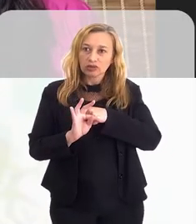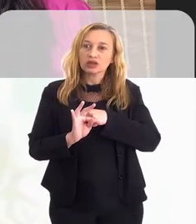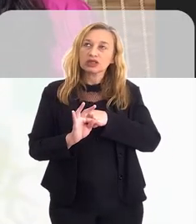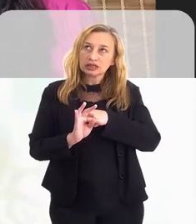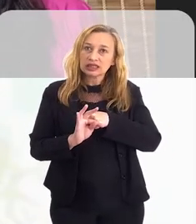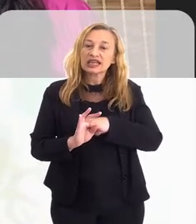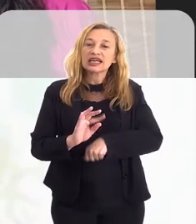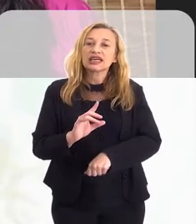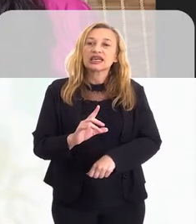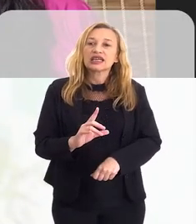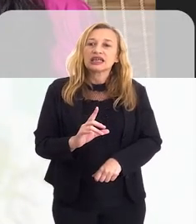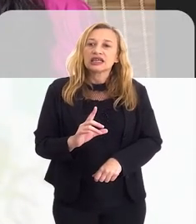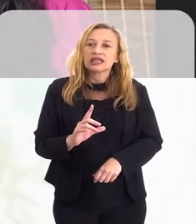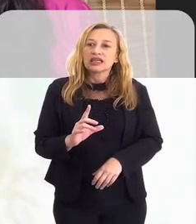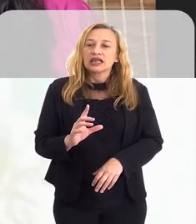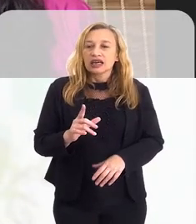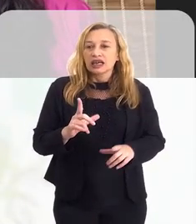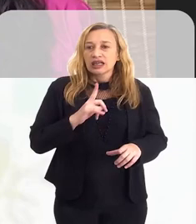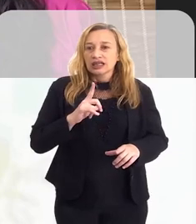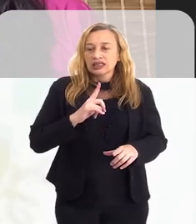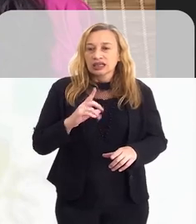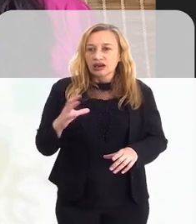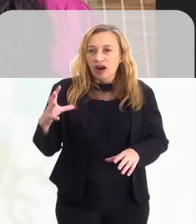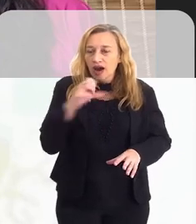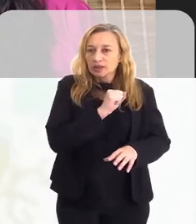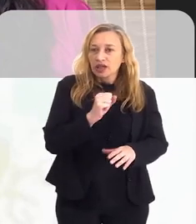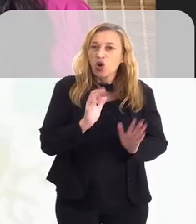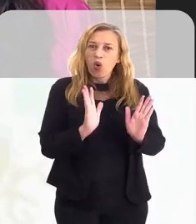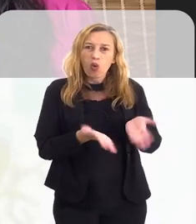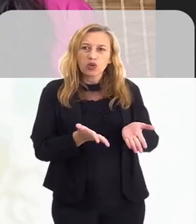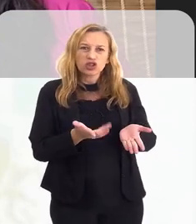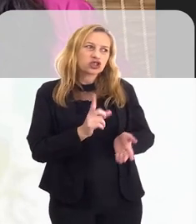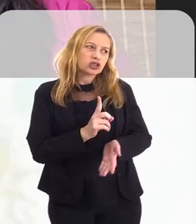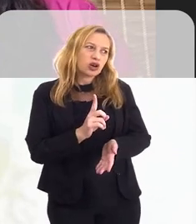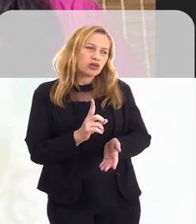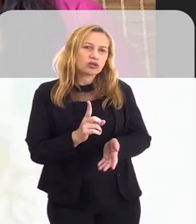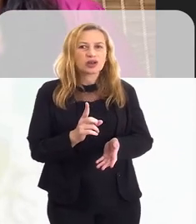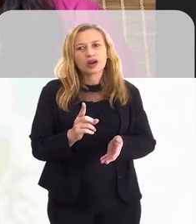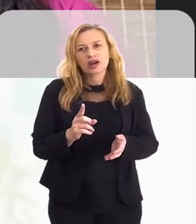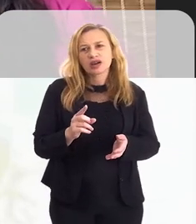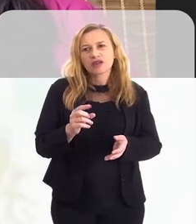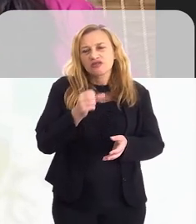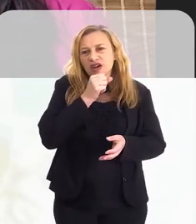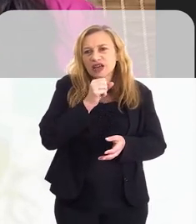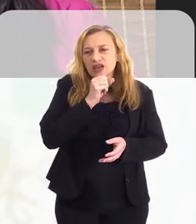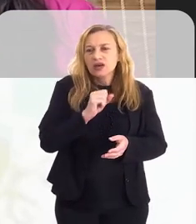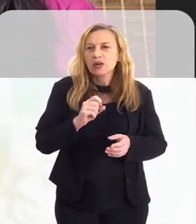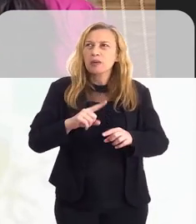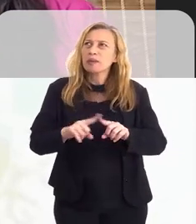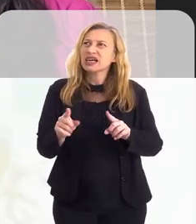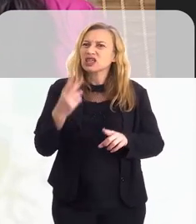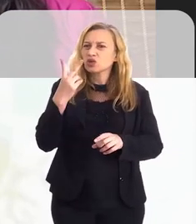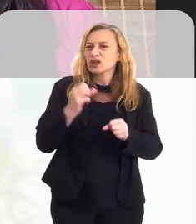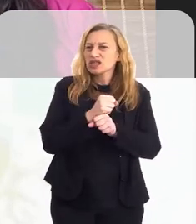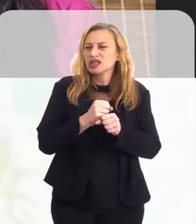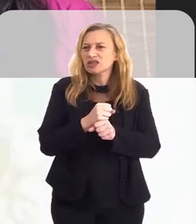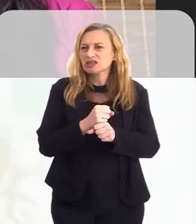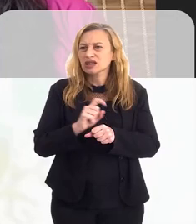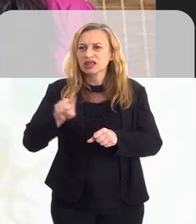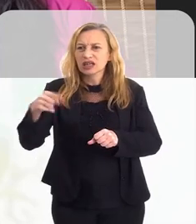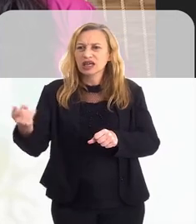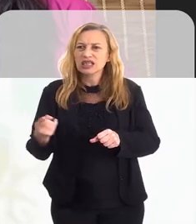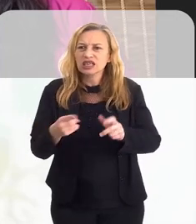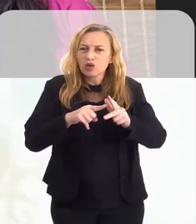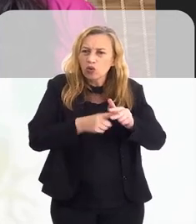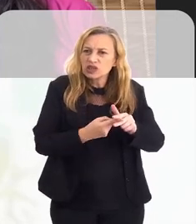técnico. Ele tem uma habilidade, hoje não mais em função de problemas motores que se agravaram, mas alguns anos atrás ele consertava